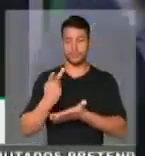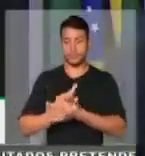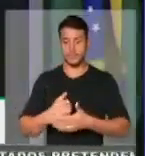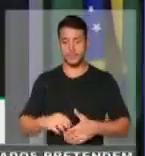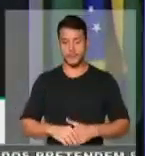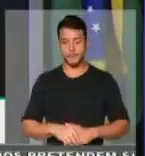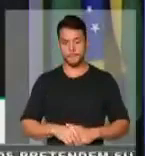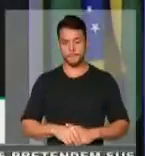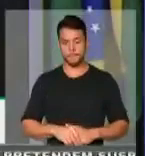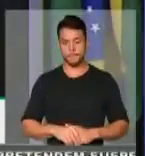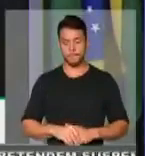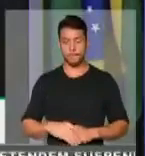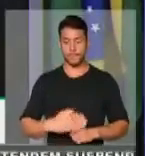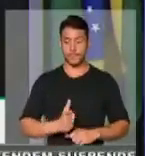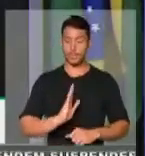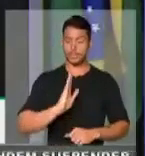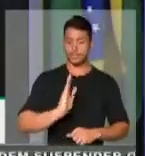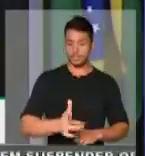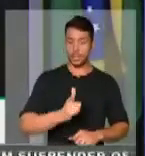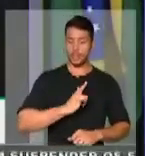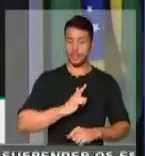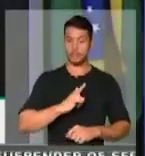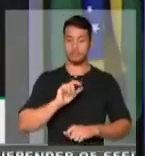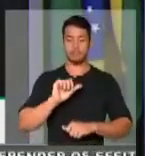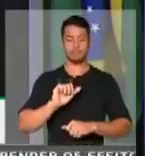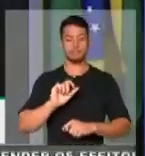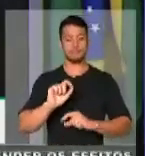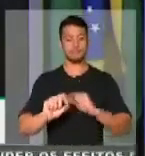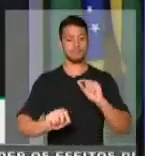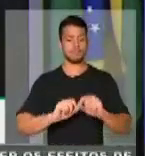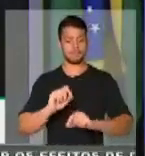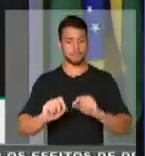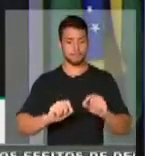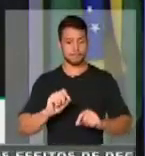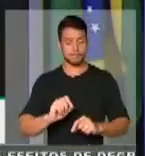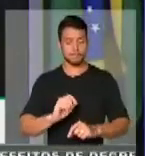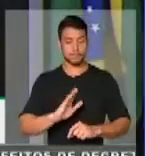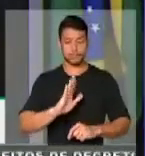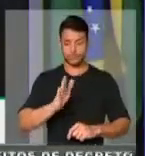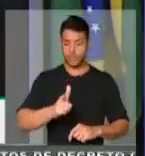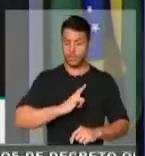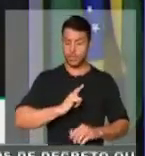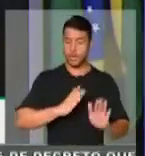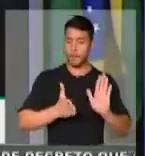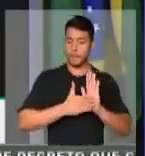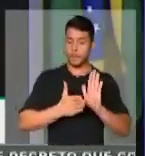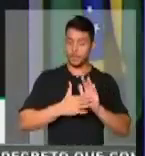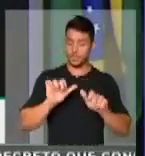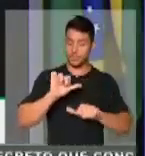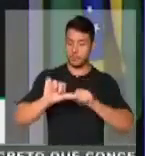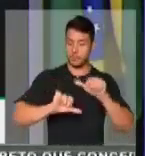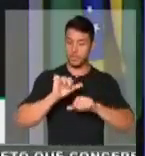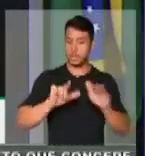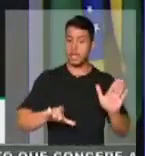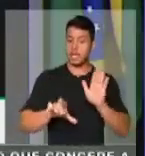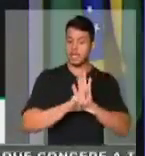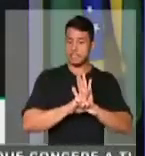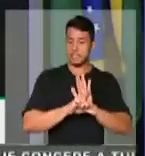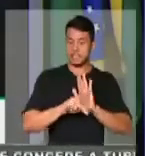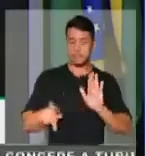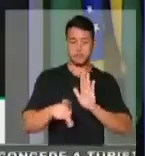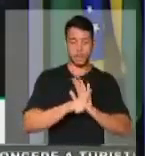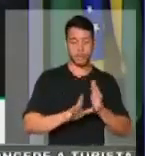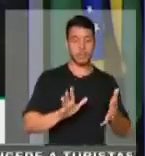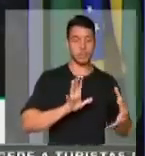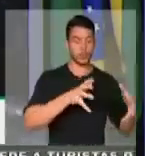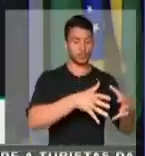inclusão da reformulação das carreiras dos militares, junto com a proposta de reforma da Previdência para a